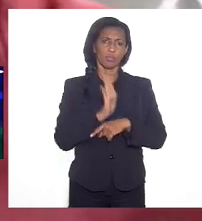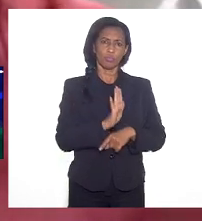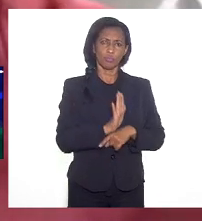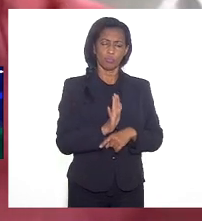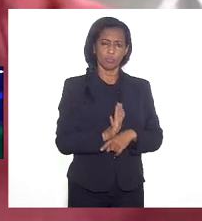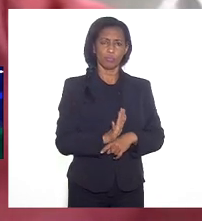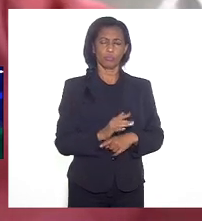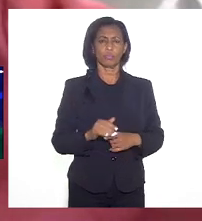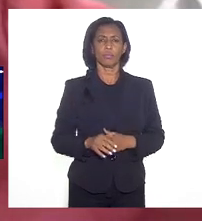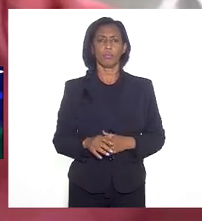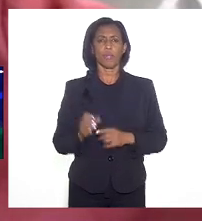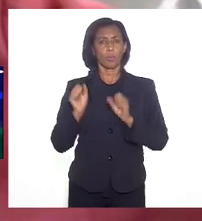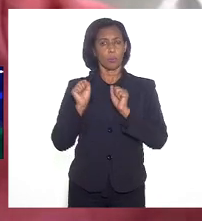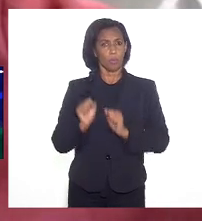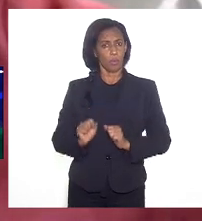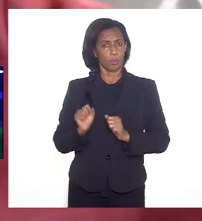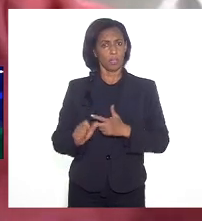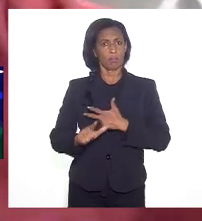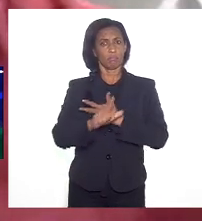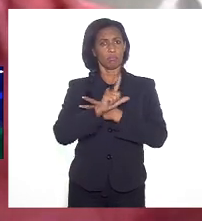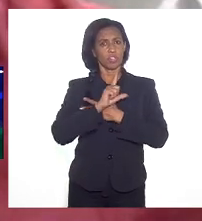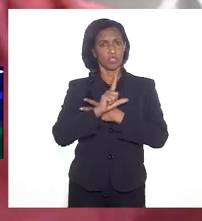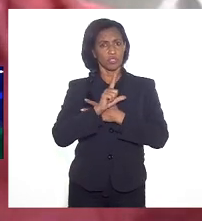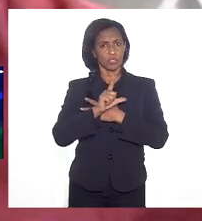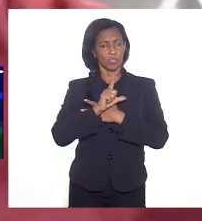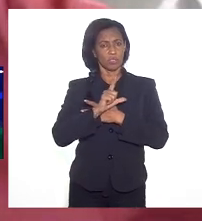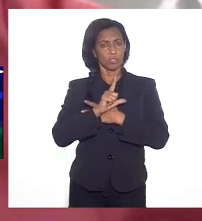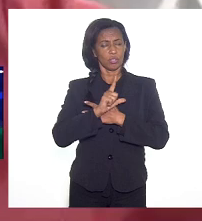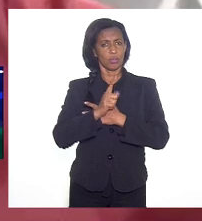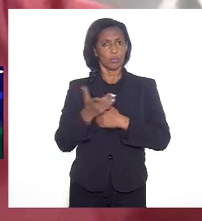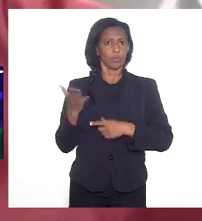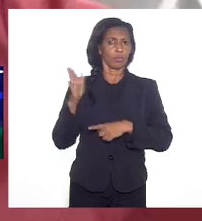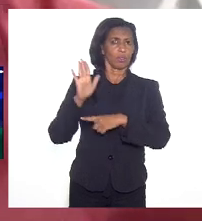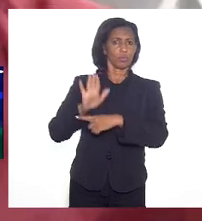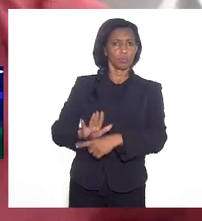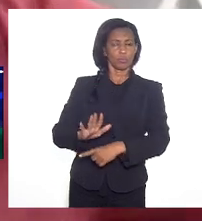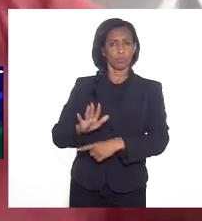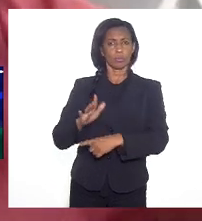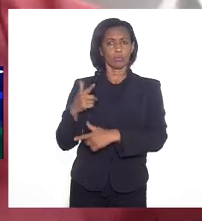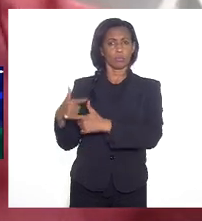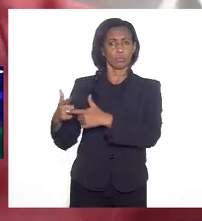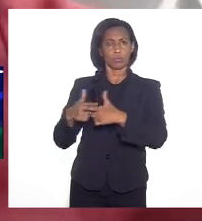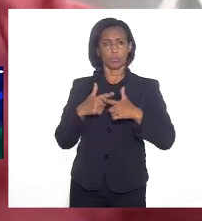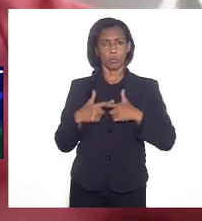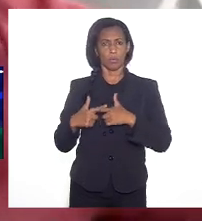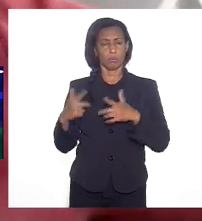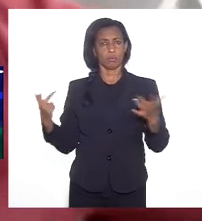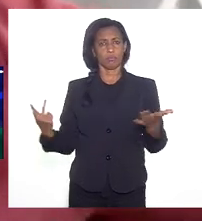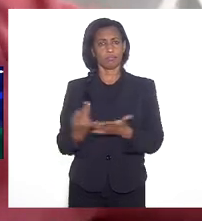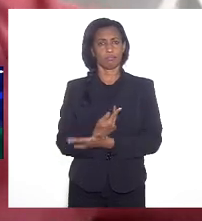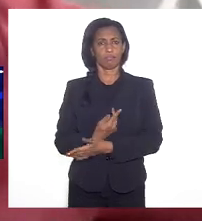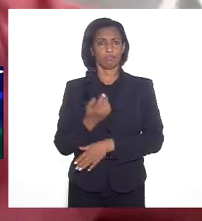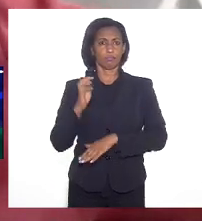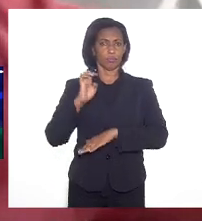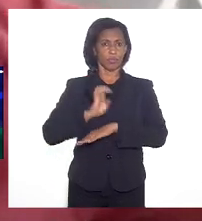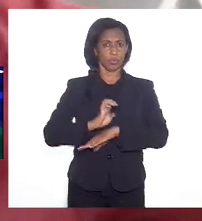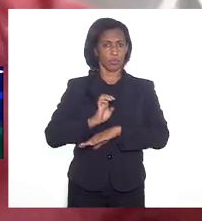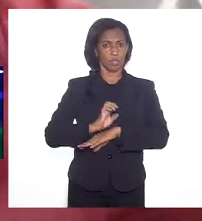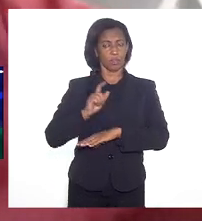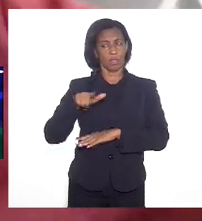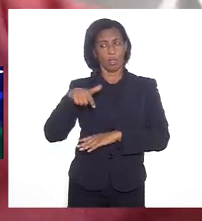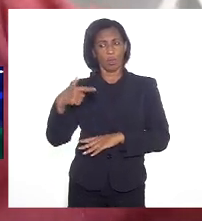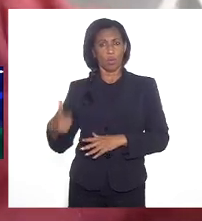pelo poder legislativo na solução dos problemas que afligem ao nosso estado a outra comissão